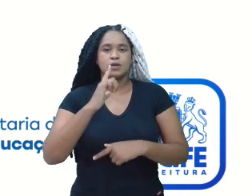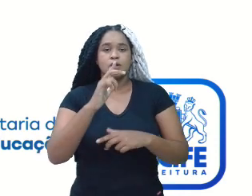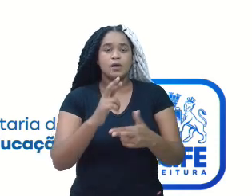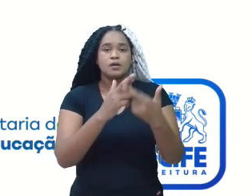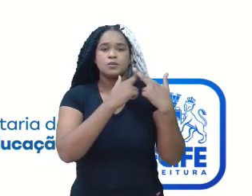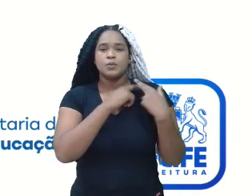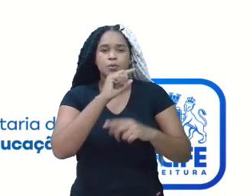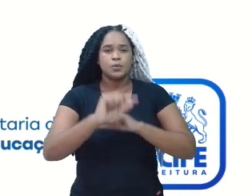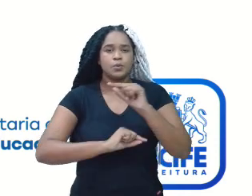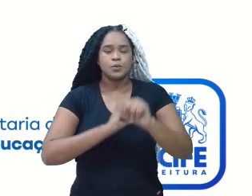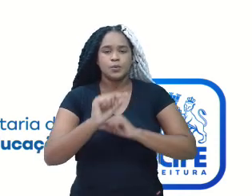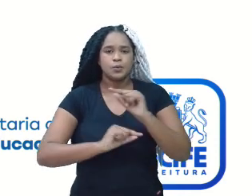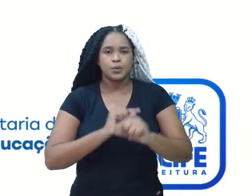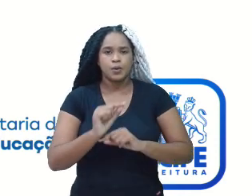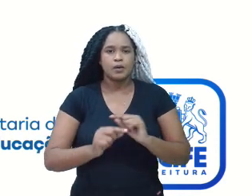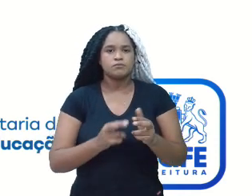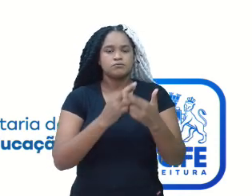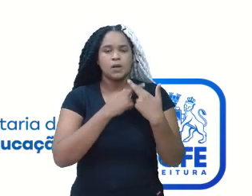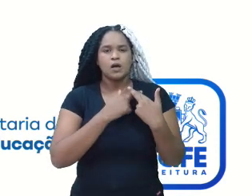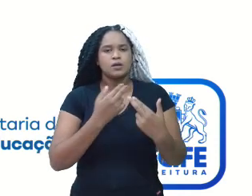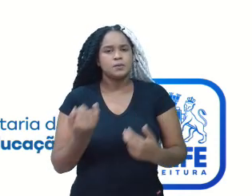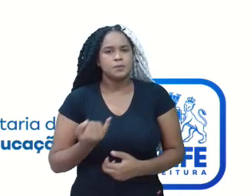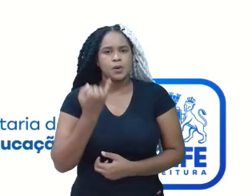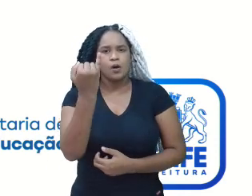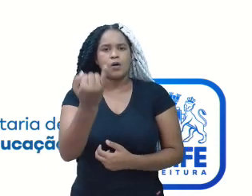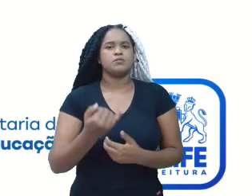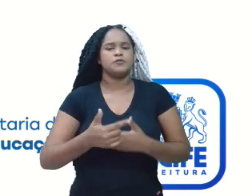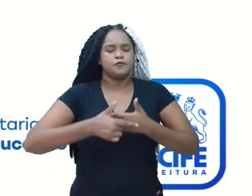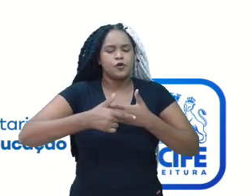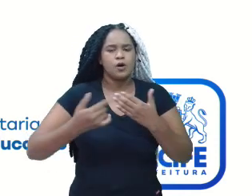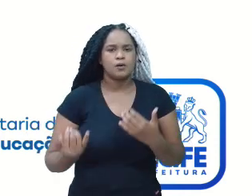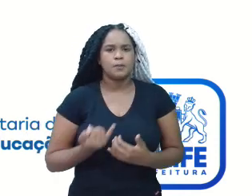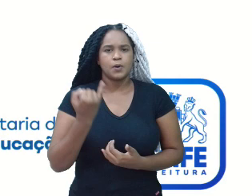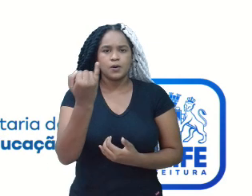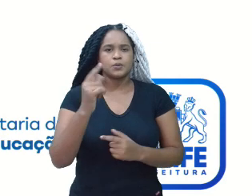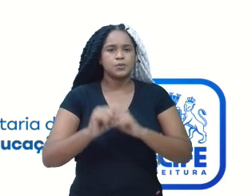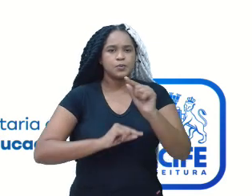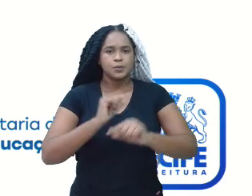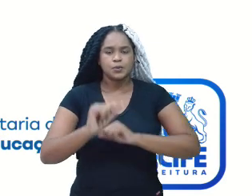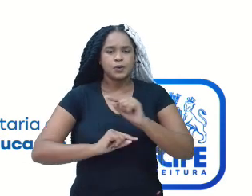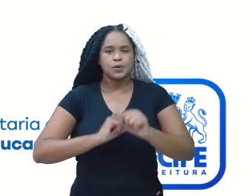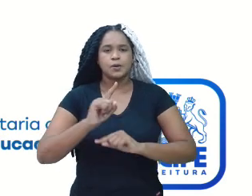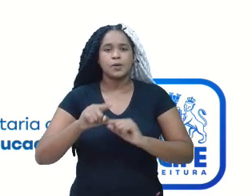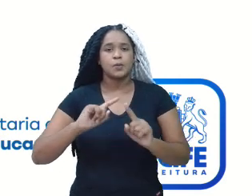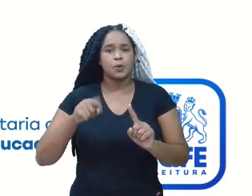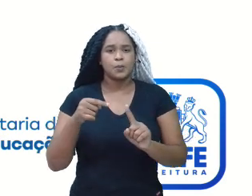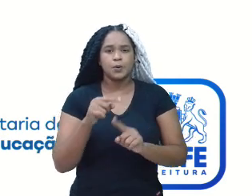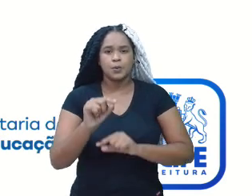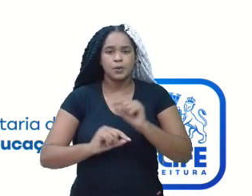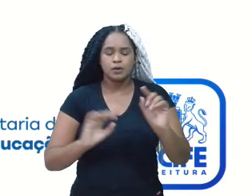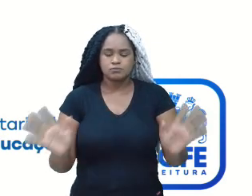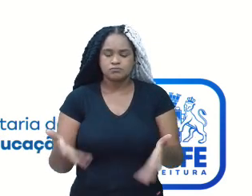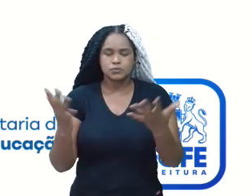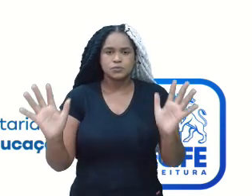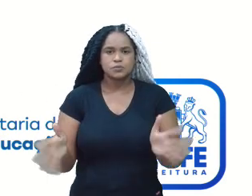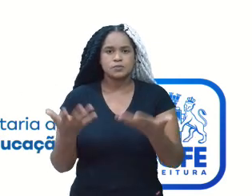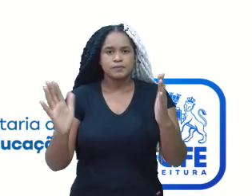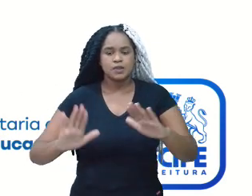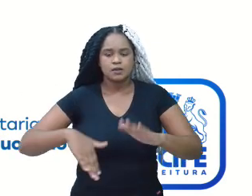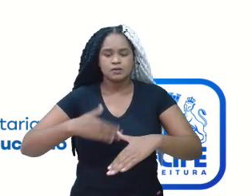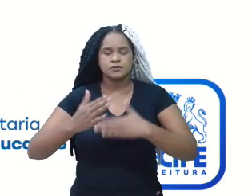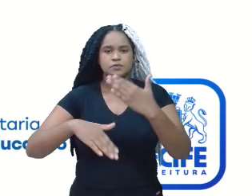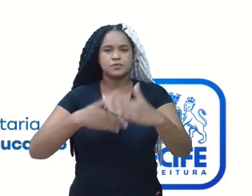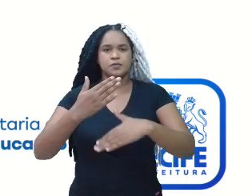papel importante na educação inclusiva, que envolve o desenvolvimento das habilidades intelectuais